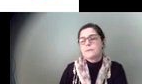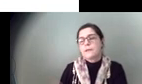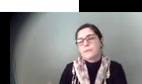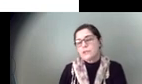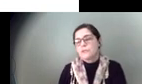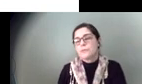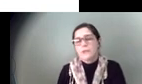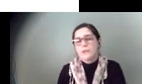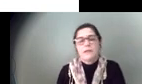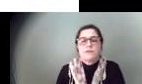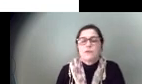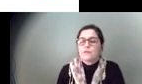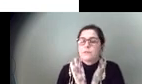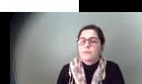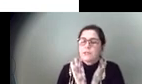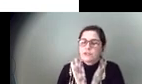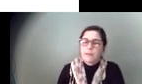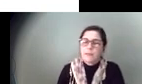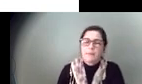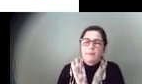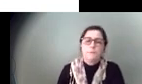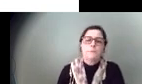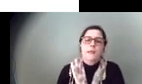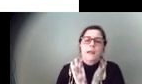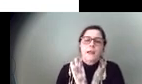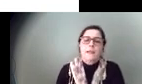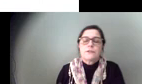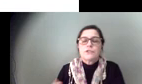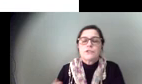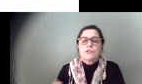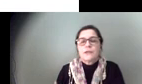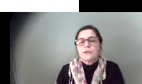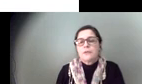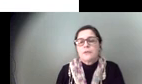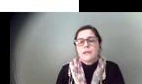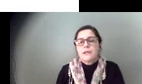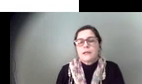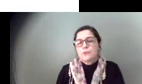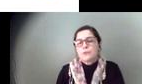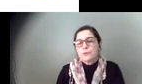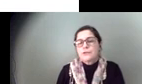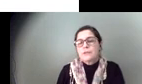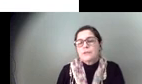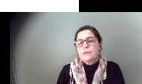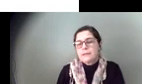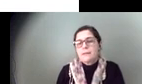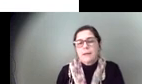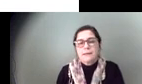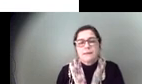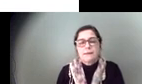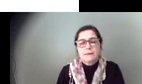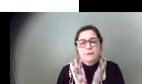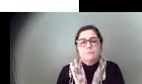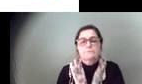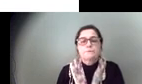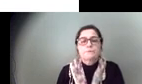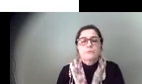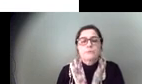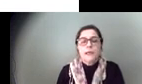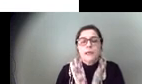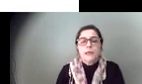detectadas, para a gente poder rever esse nosso planejamento. Então, a gente vai enumerar ali os pontos que merecem mais